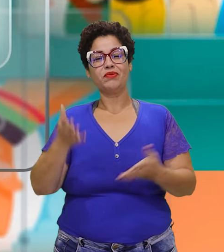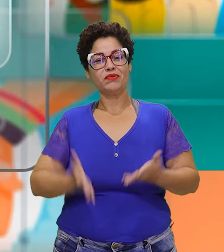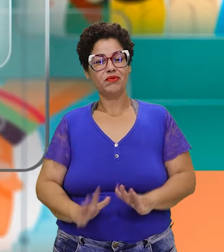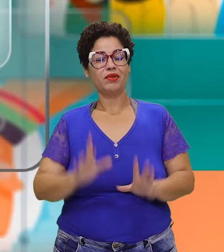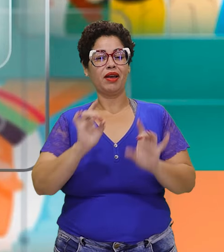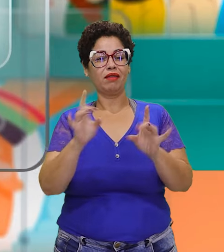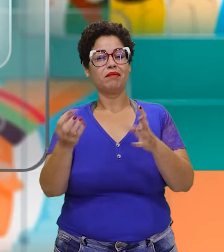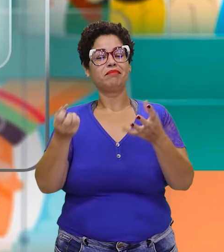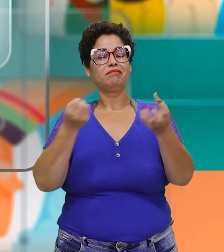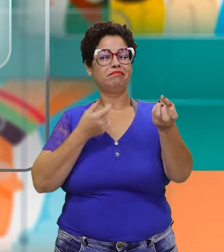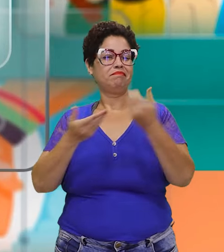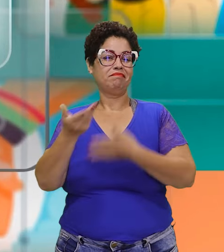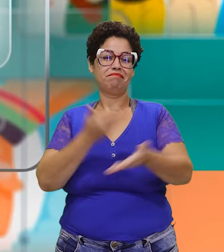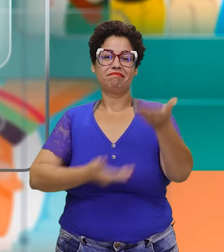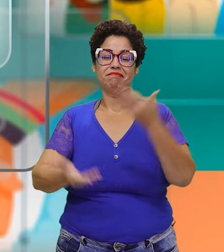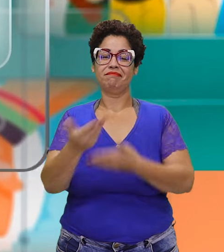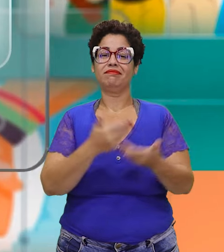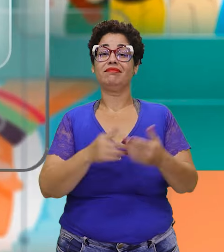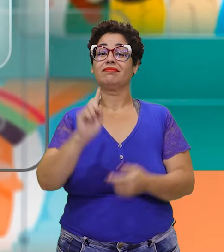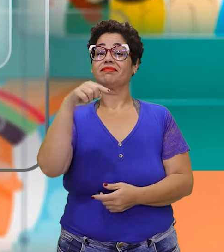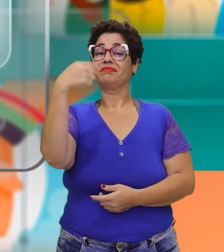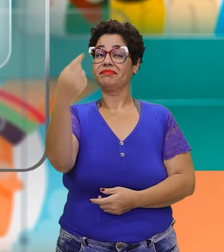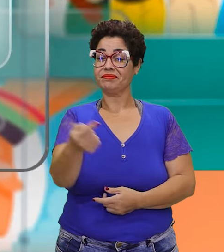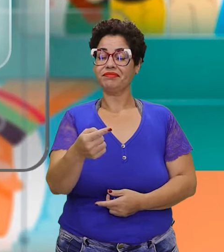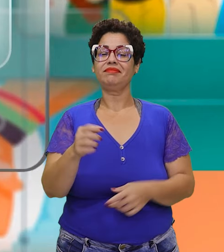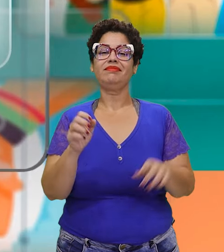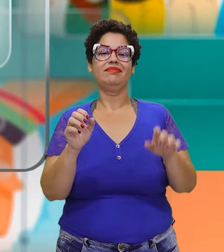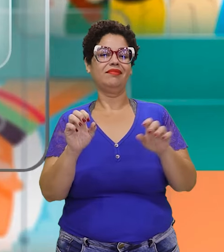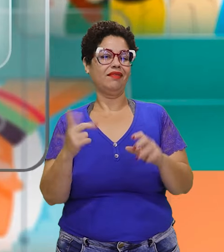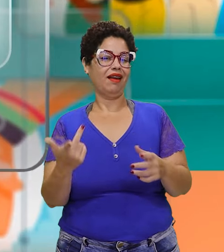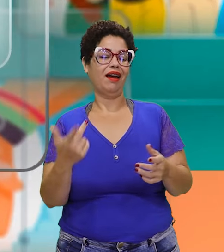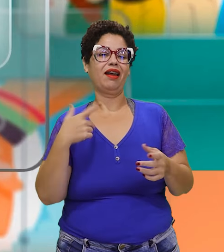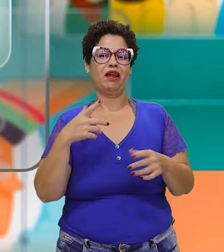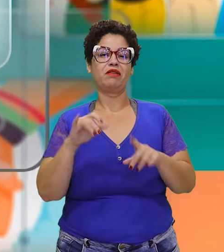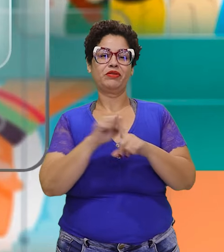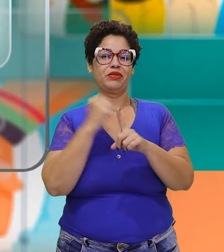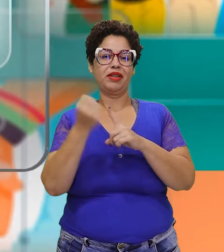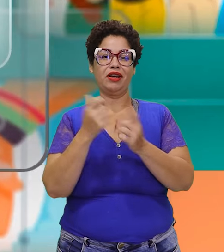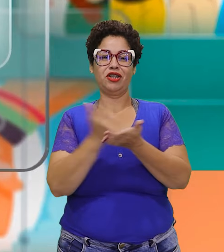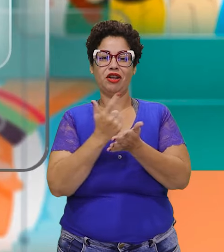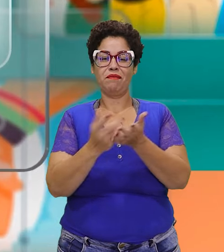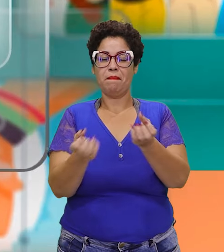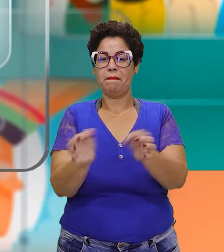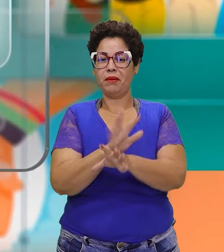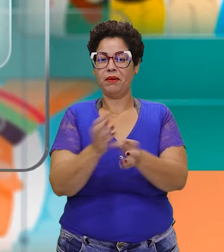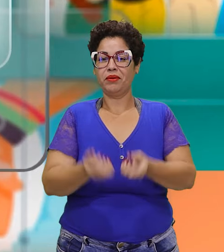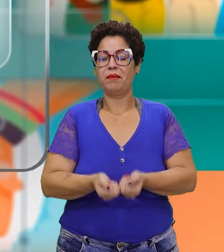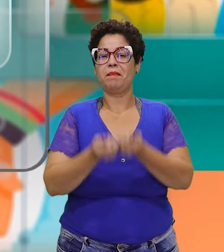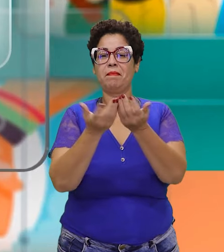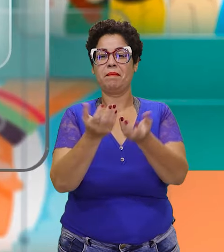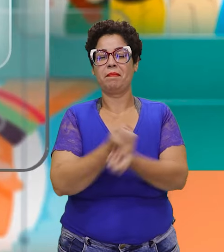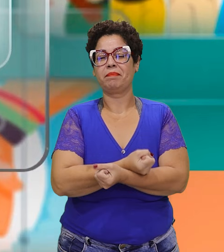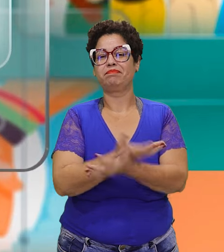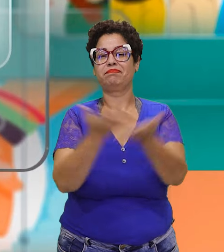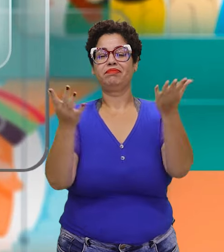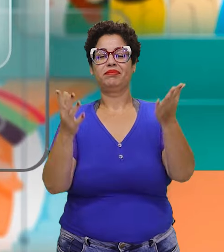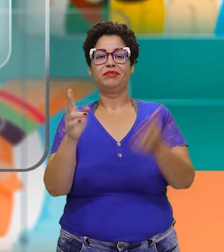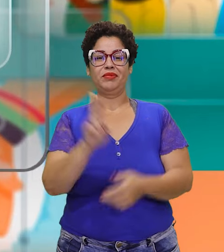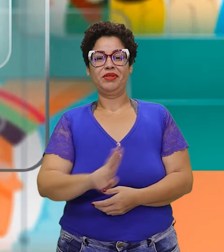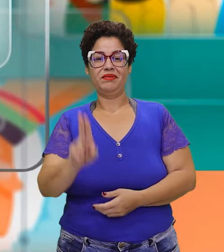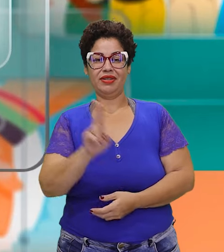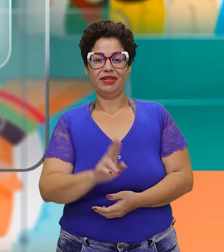suas crias comigo e posteriormente, claro, com a sociedade quando eu entrego o trabalho para